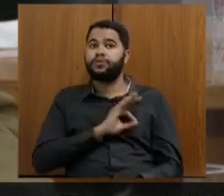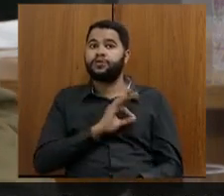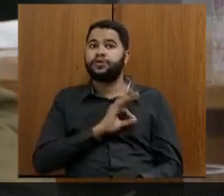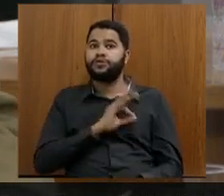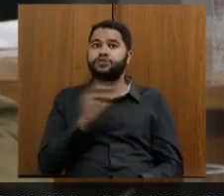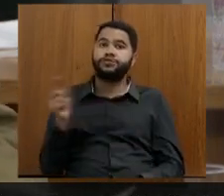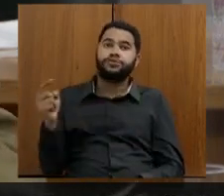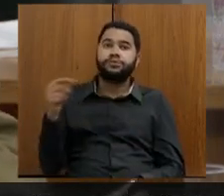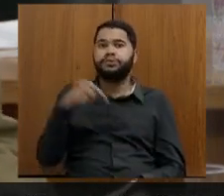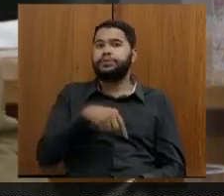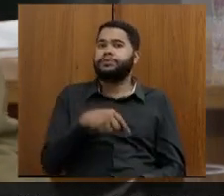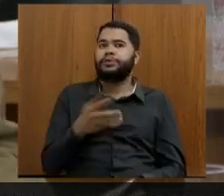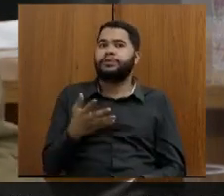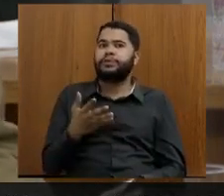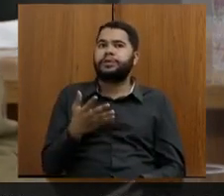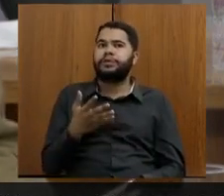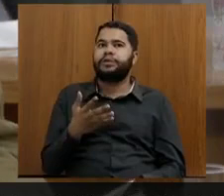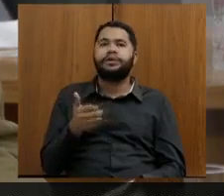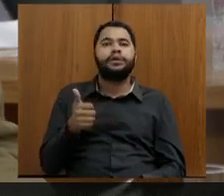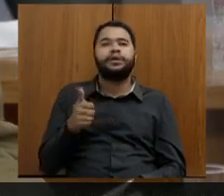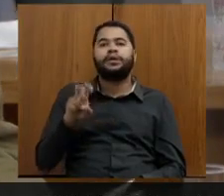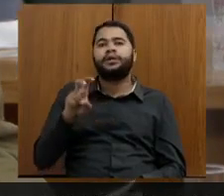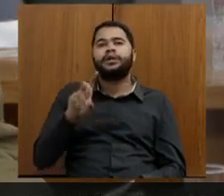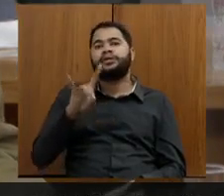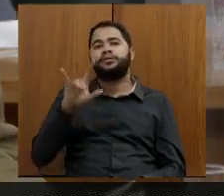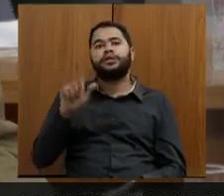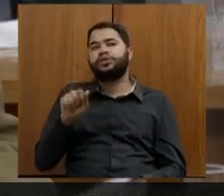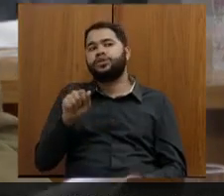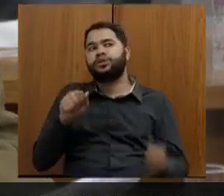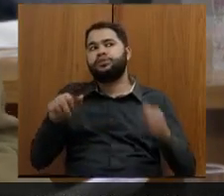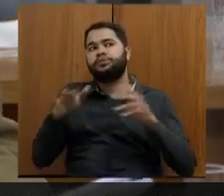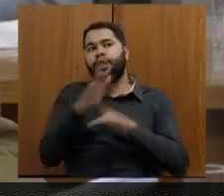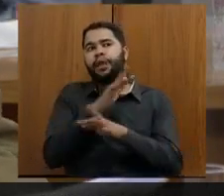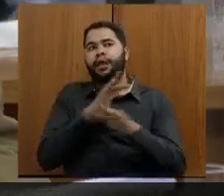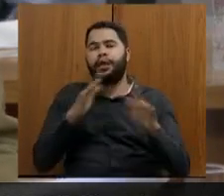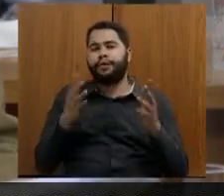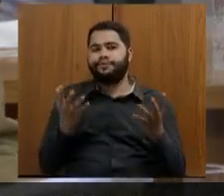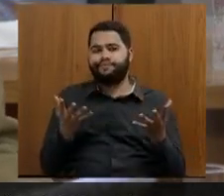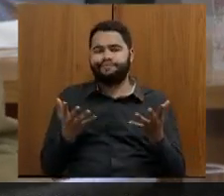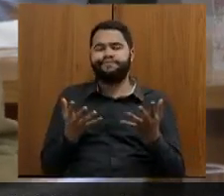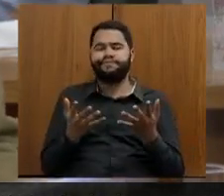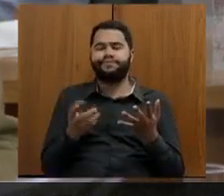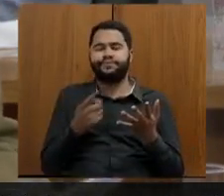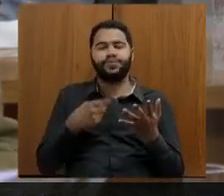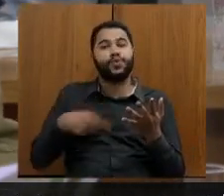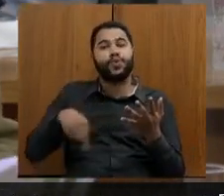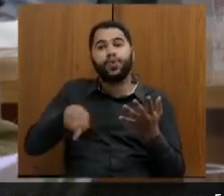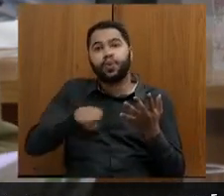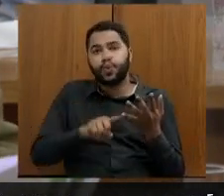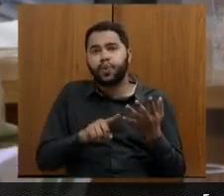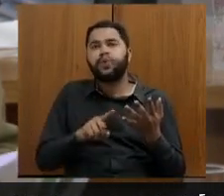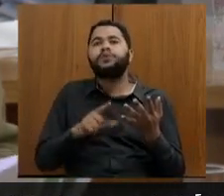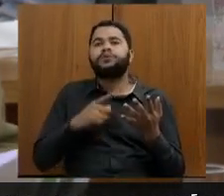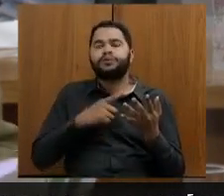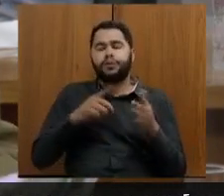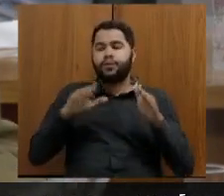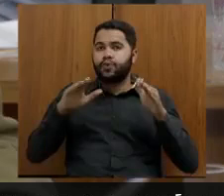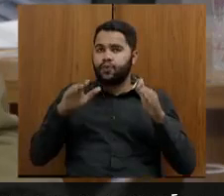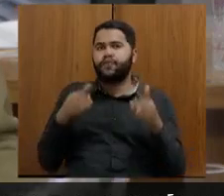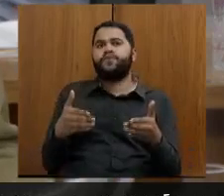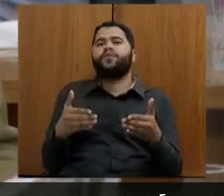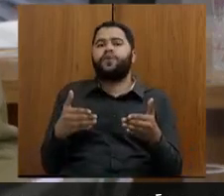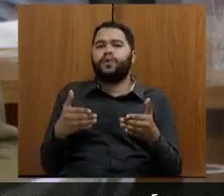cá e fica aqui 15 dias aqui no aglomerado é nós temos muito